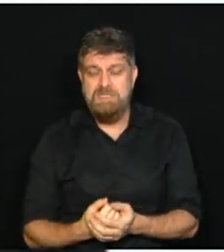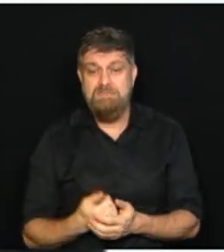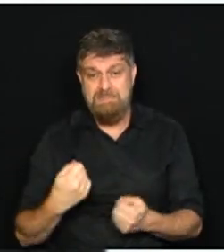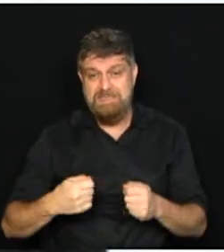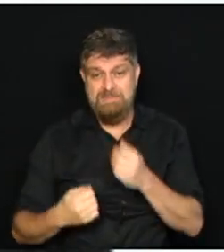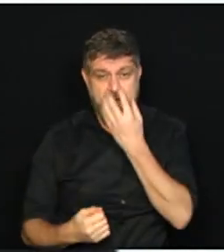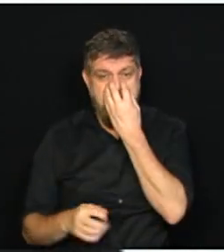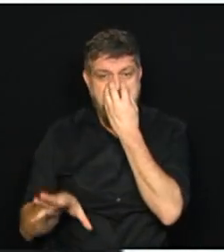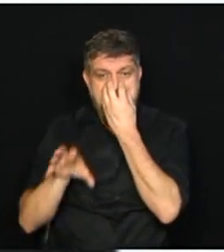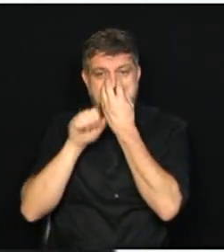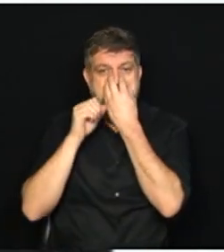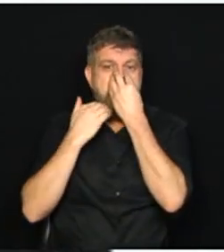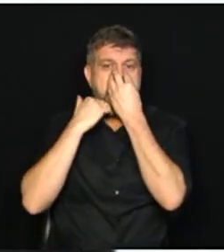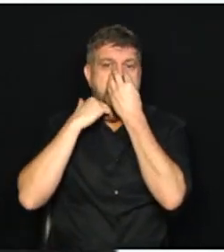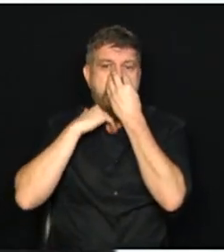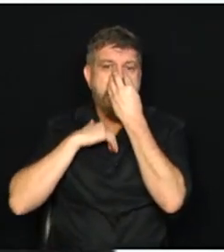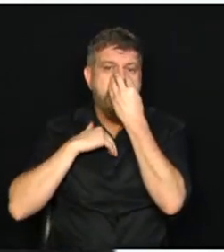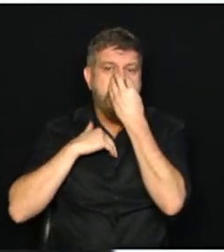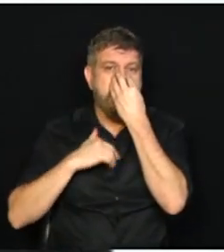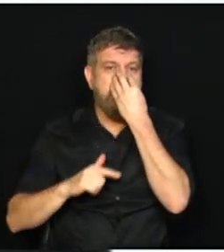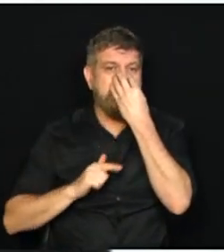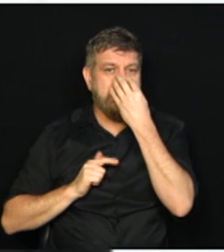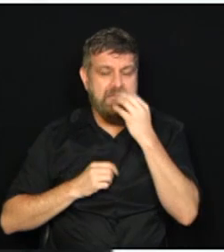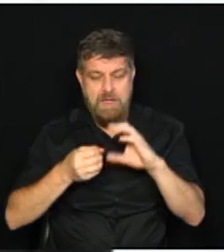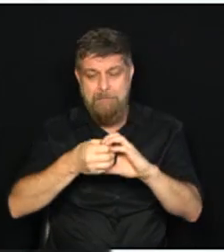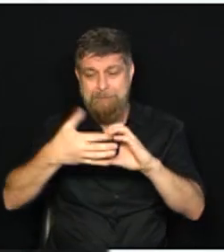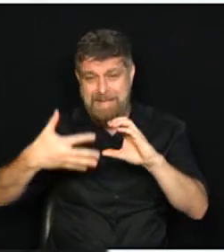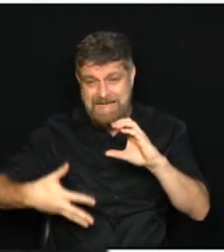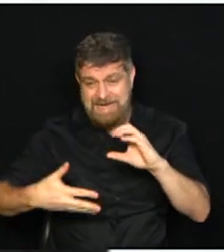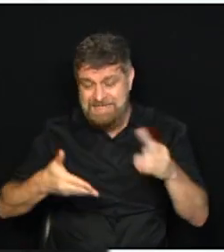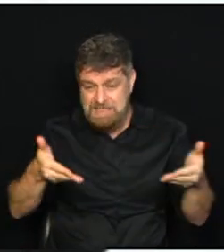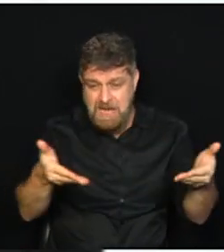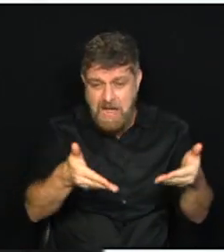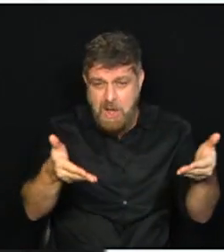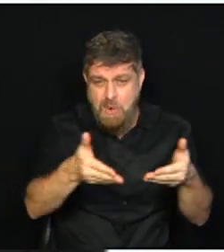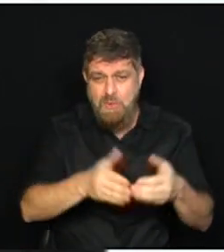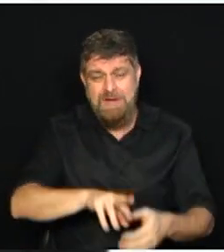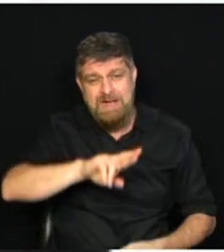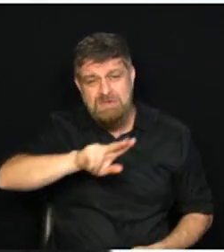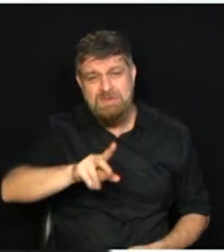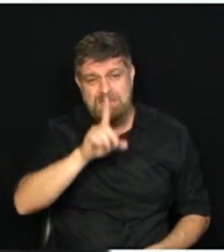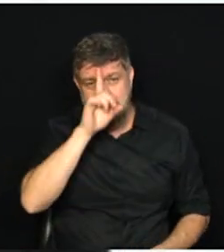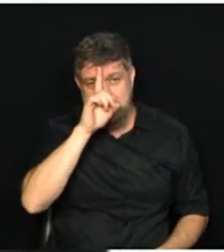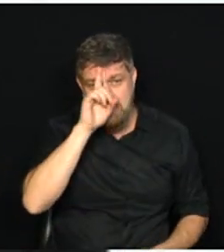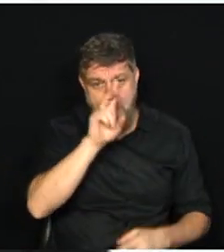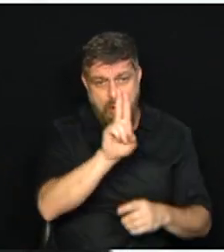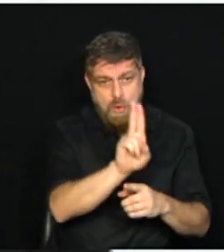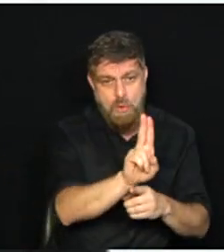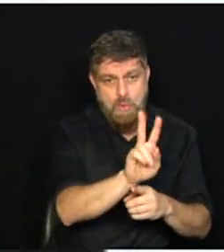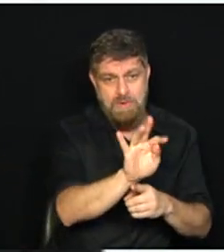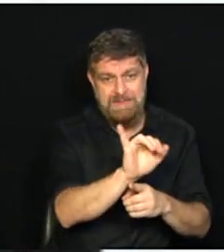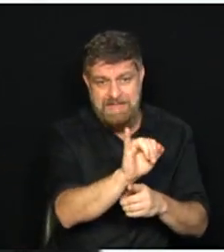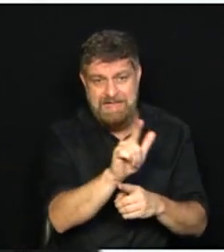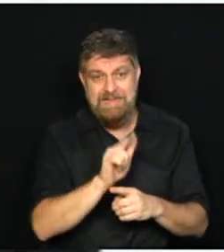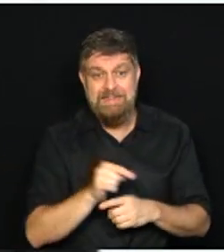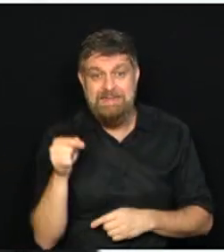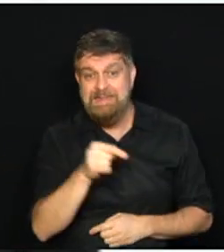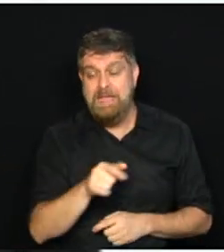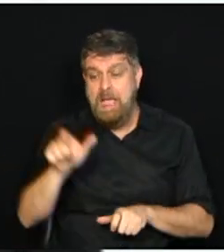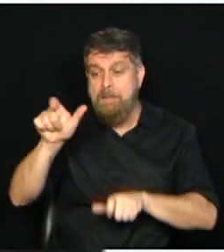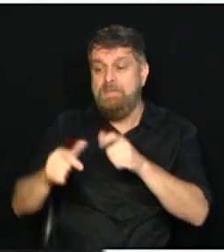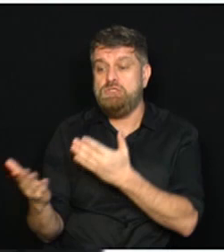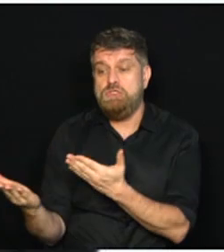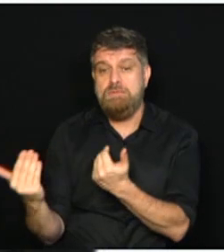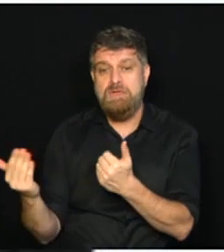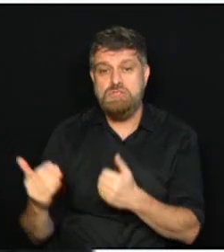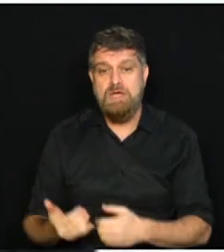rodar o leito, mas tem uma característica na situação atual, que a UTI está sendo ocupada por pacientes mais jovens, ou seja,